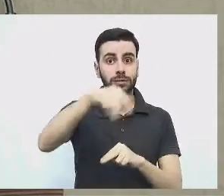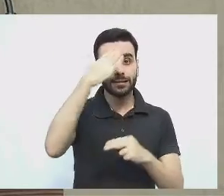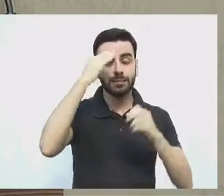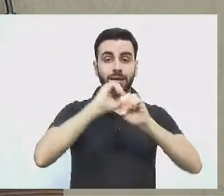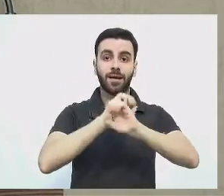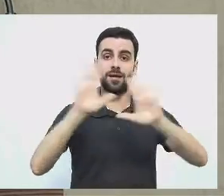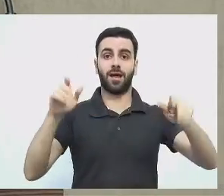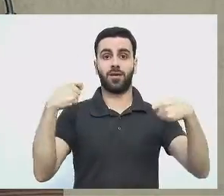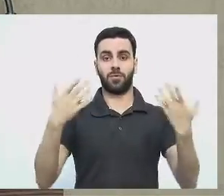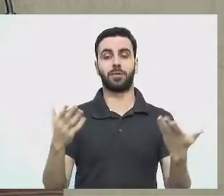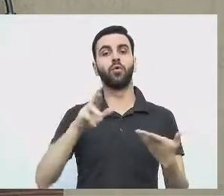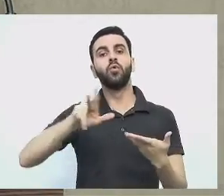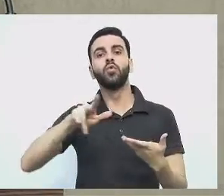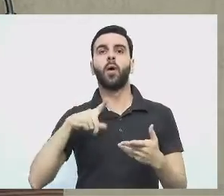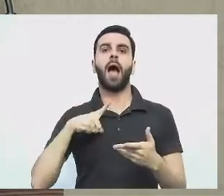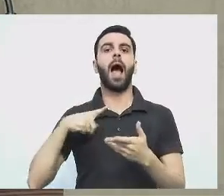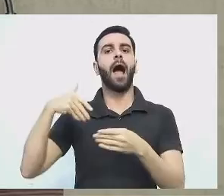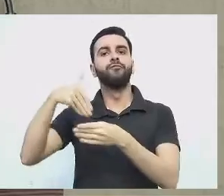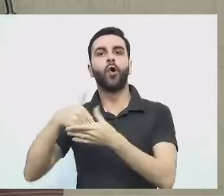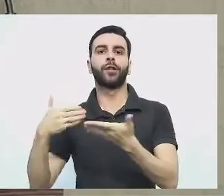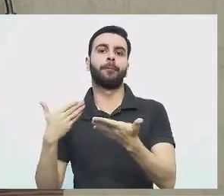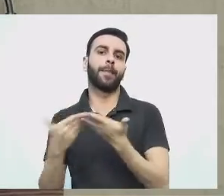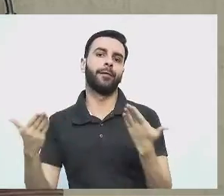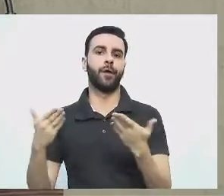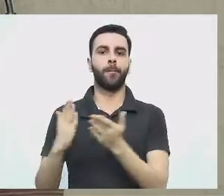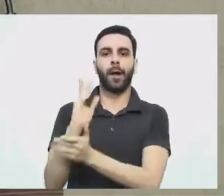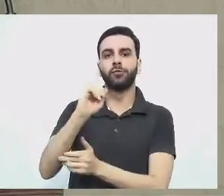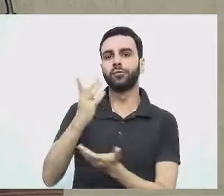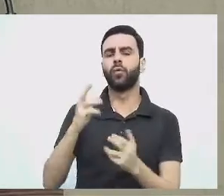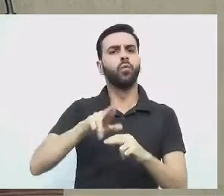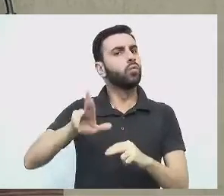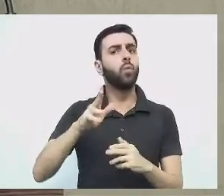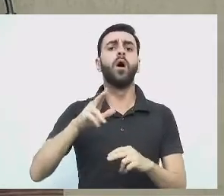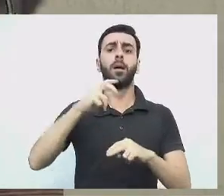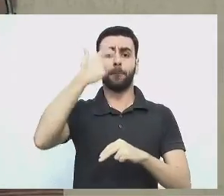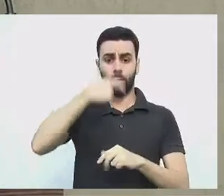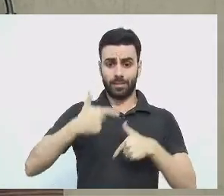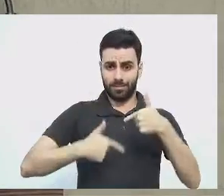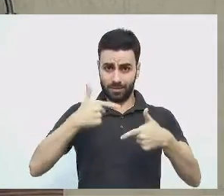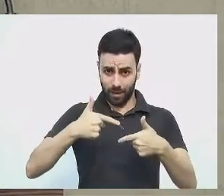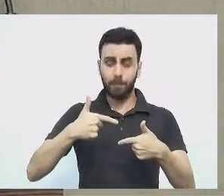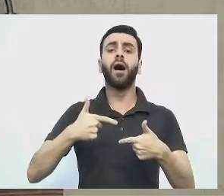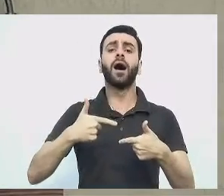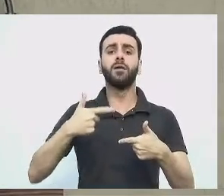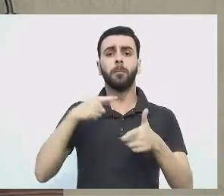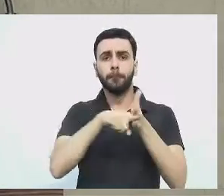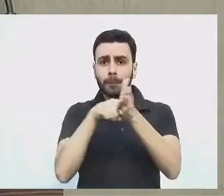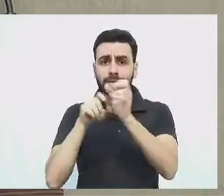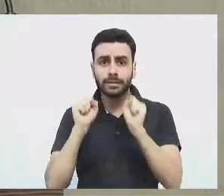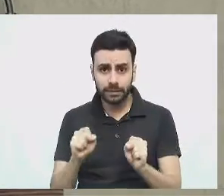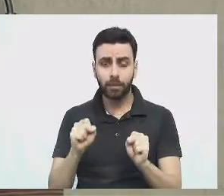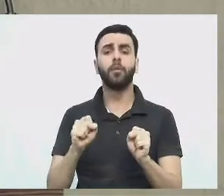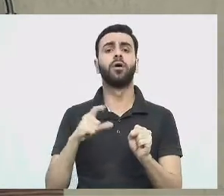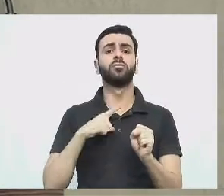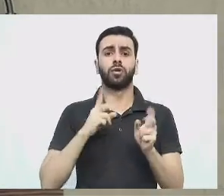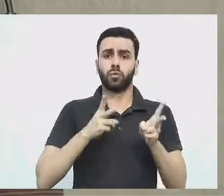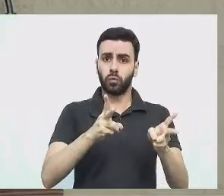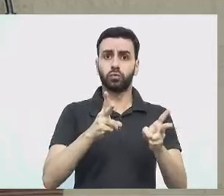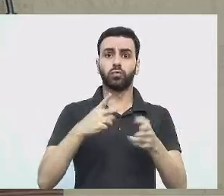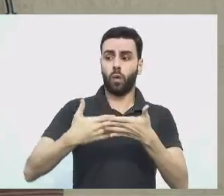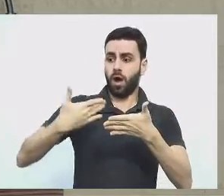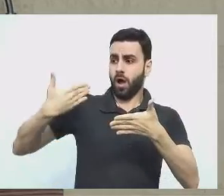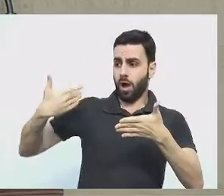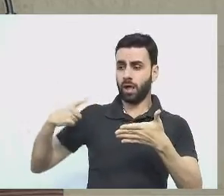entender. Não é questão de perder voto, não, DJ. O trabalho que o senhor fez, procura aqui, ó. Estão sendo feitas agora